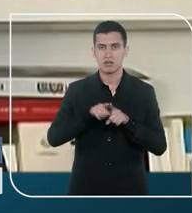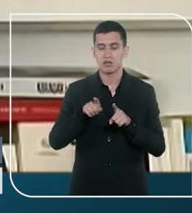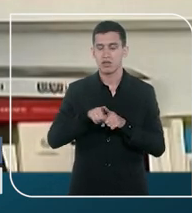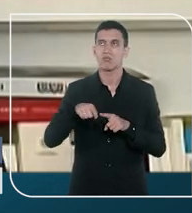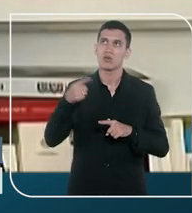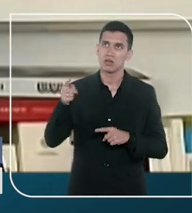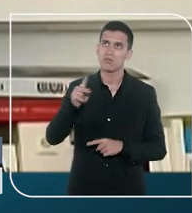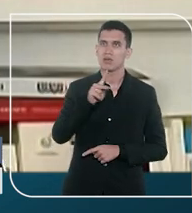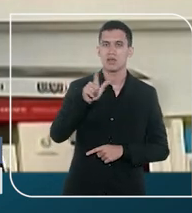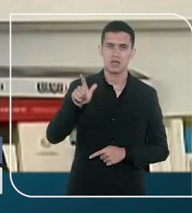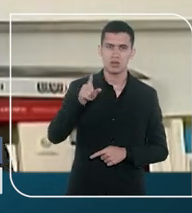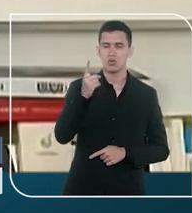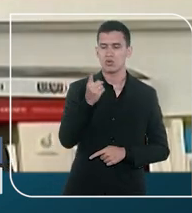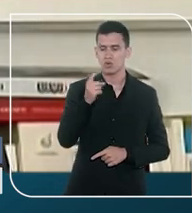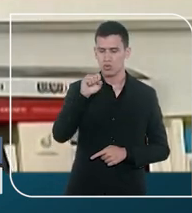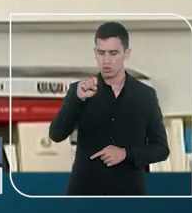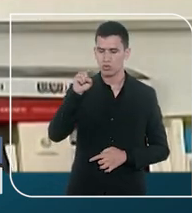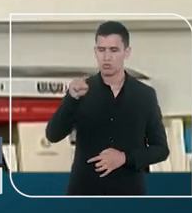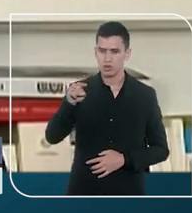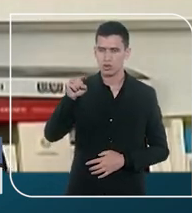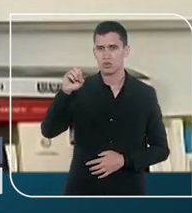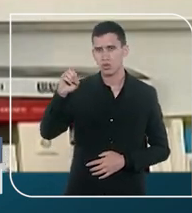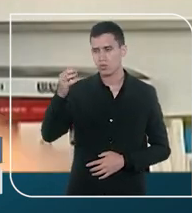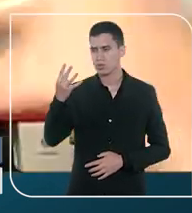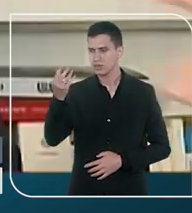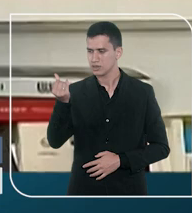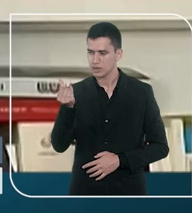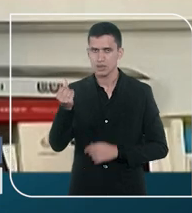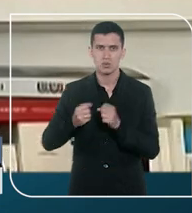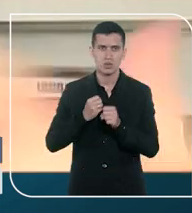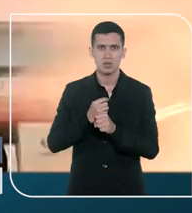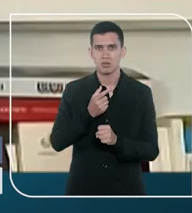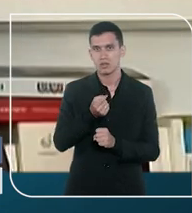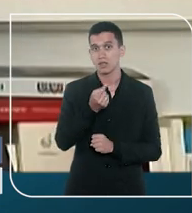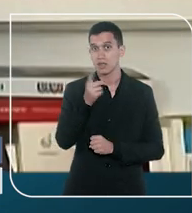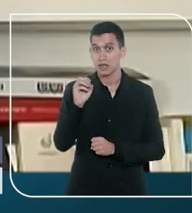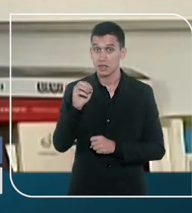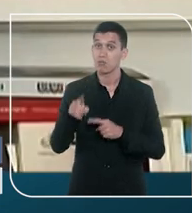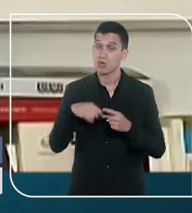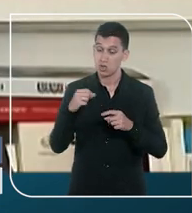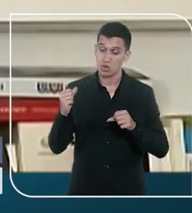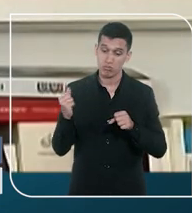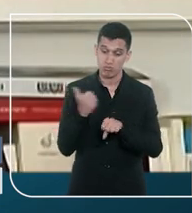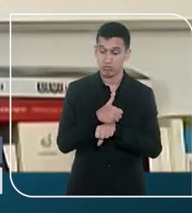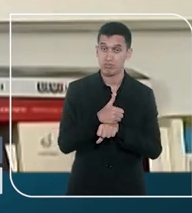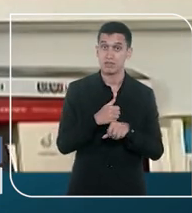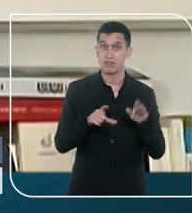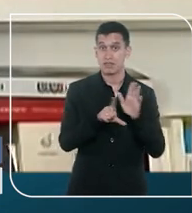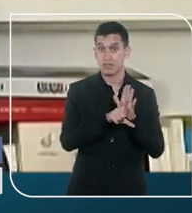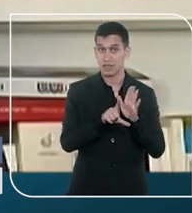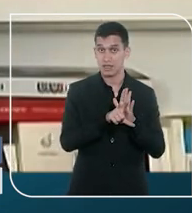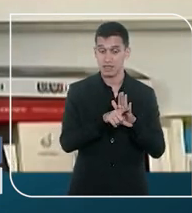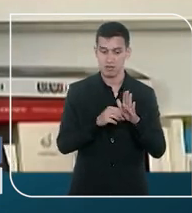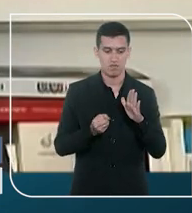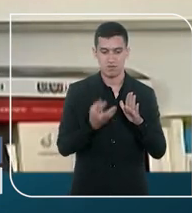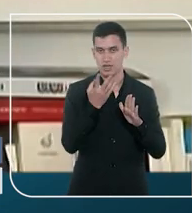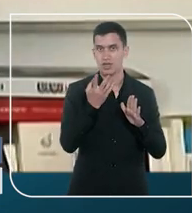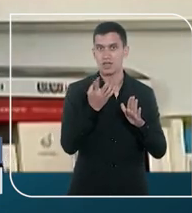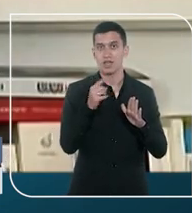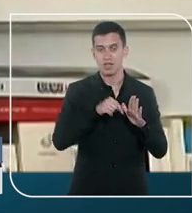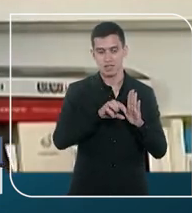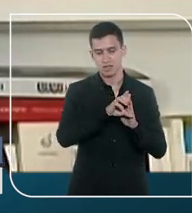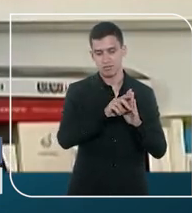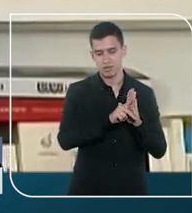8046 de 2010. E depois que se transforma na Lei 13.105 de 2015, que é o nosso CPC,